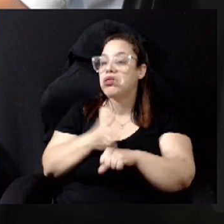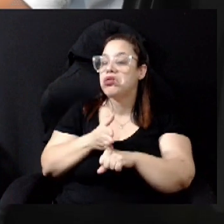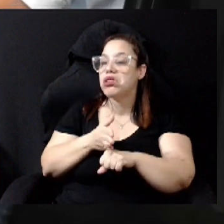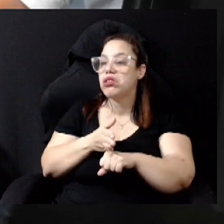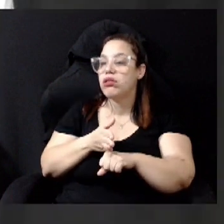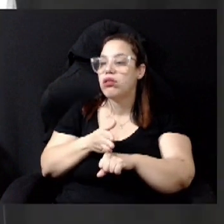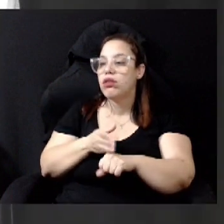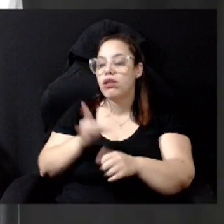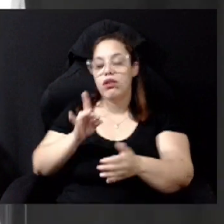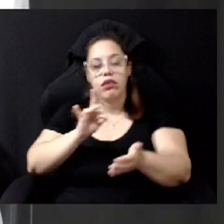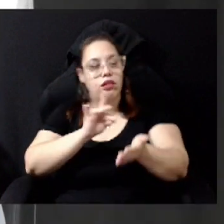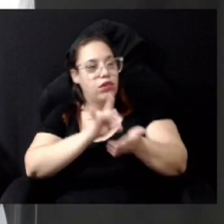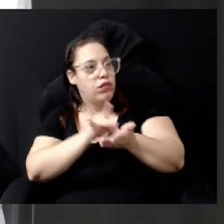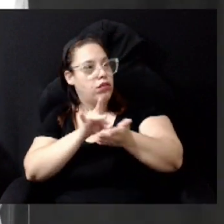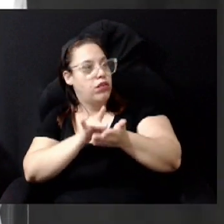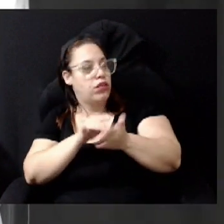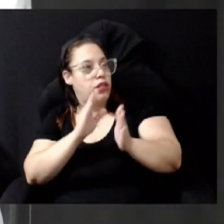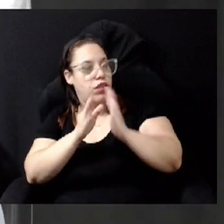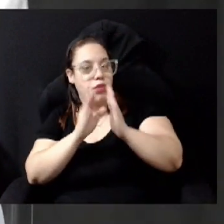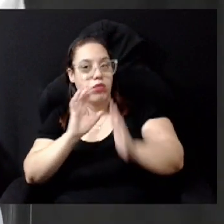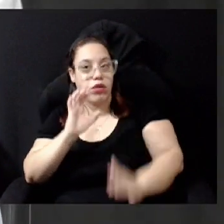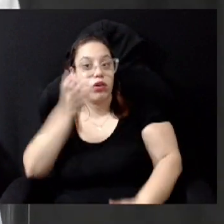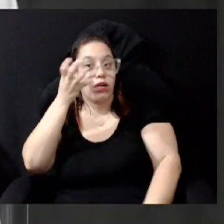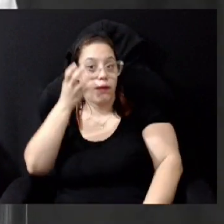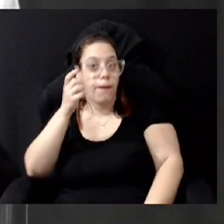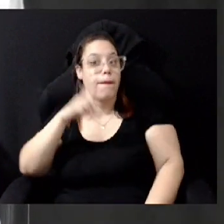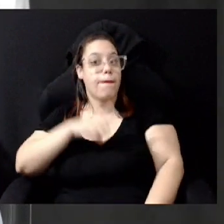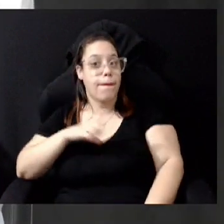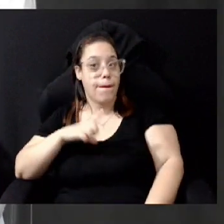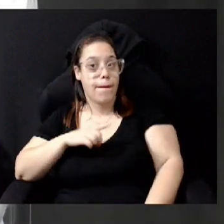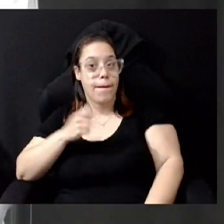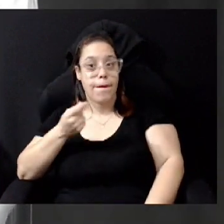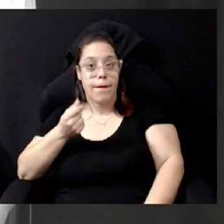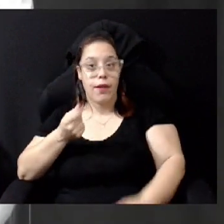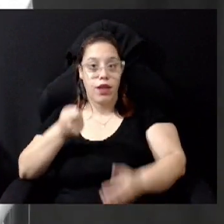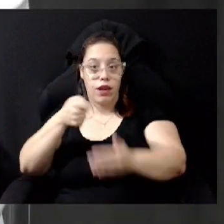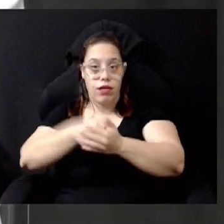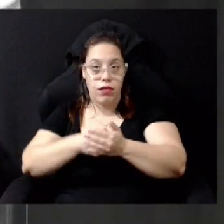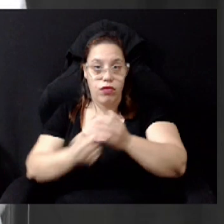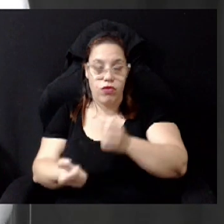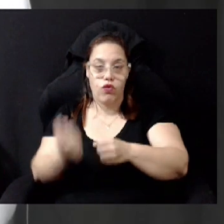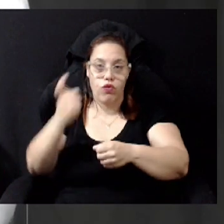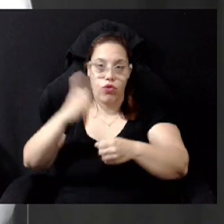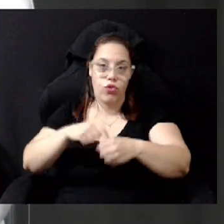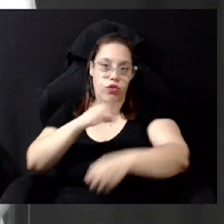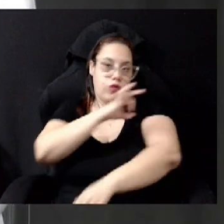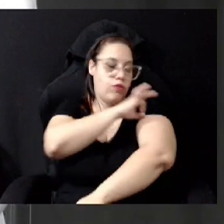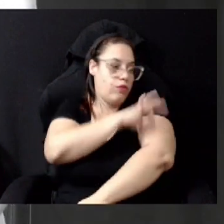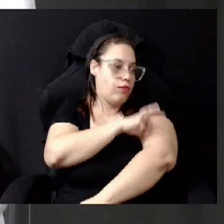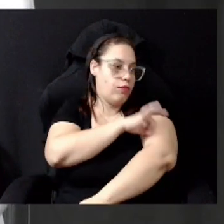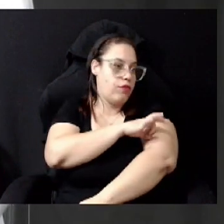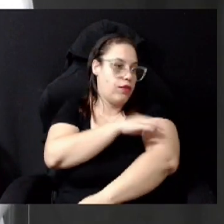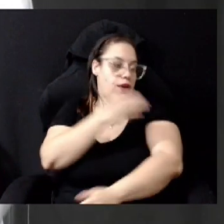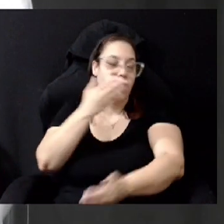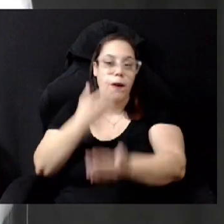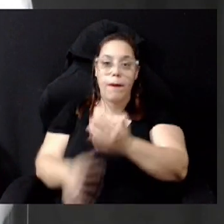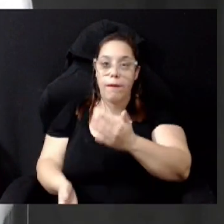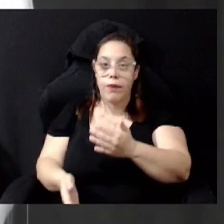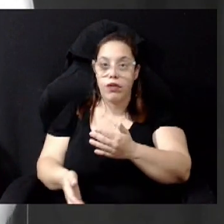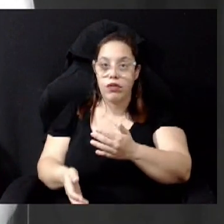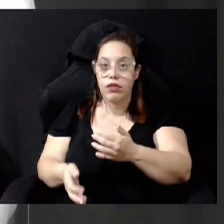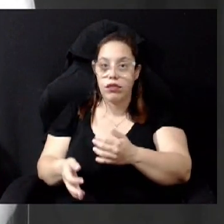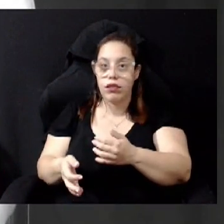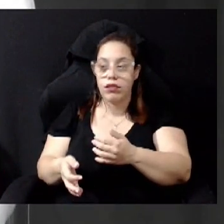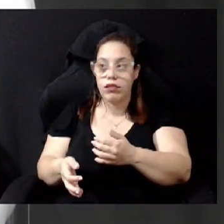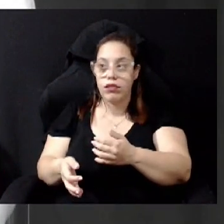verdade, ela tem um prazo para acontecer, esse dinheiro volta para o caixa da prefeitura e não perde. Mas a prefeitura ela tem que se